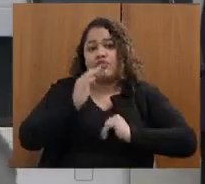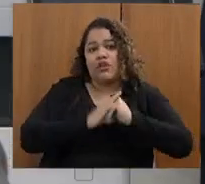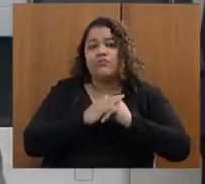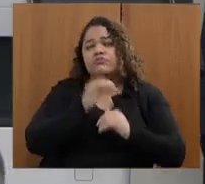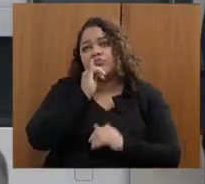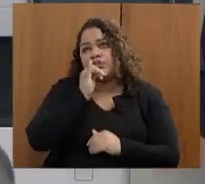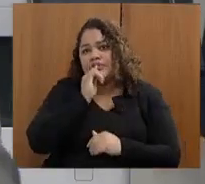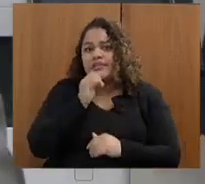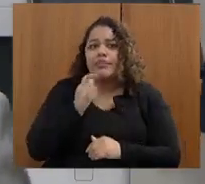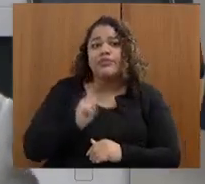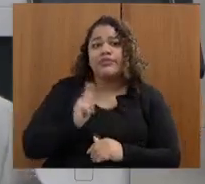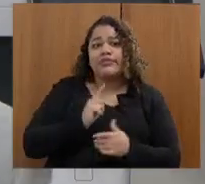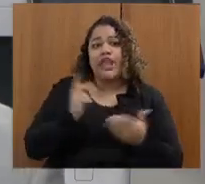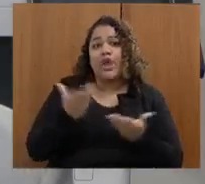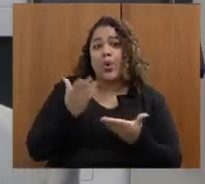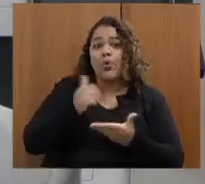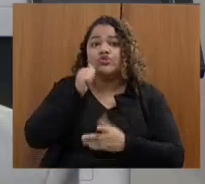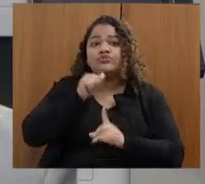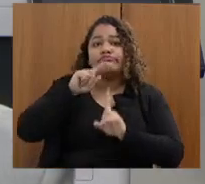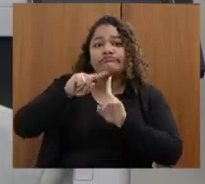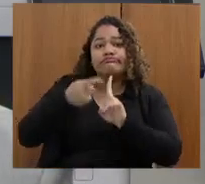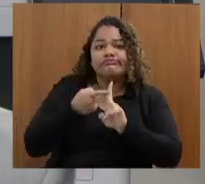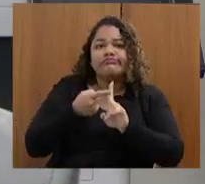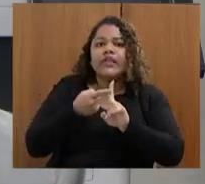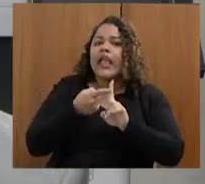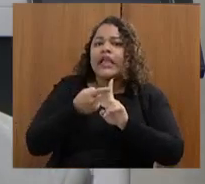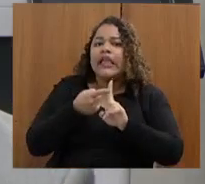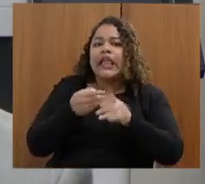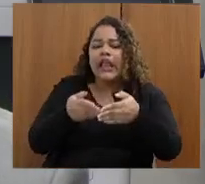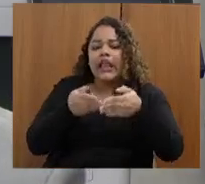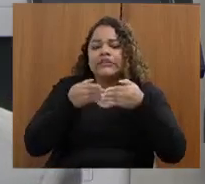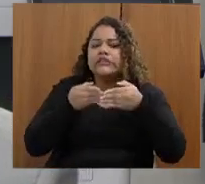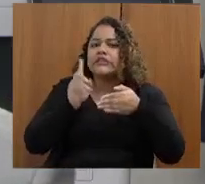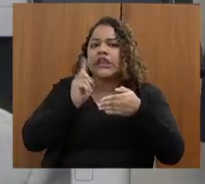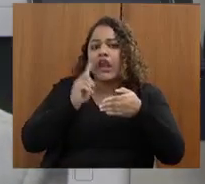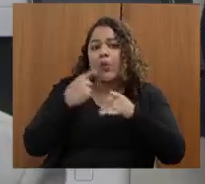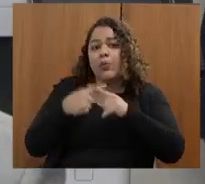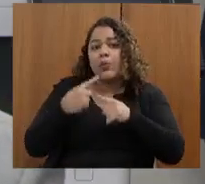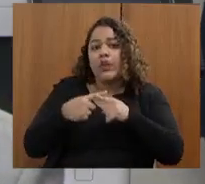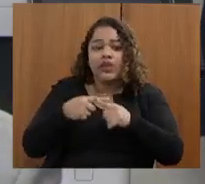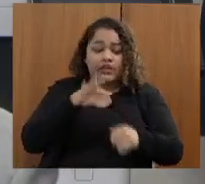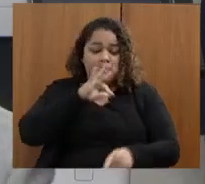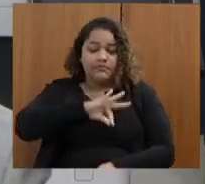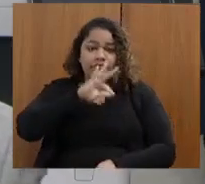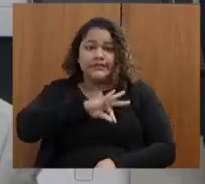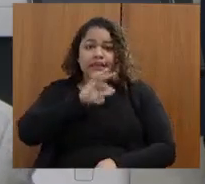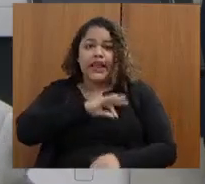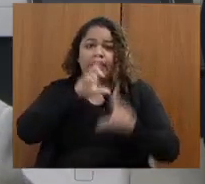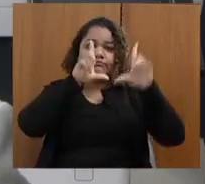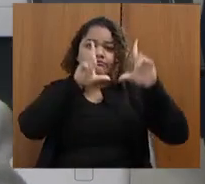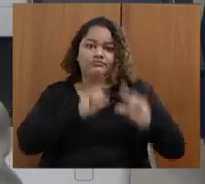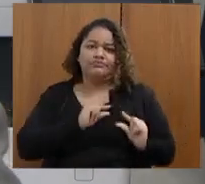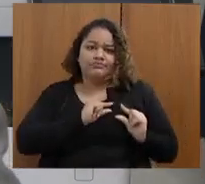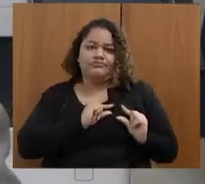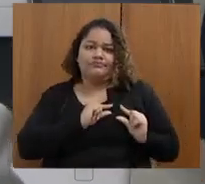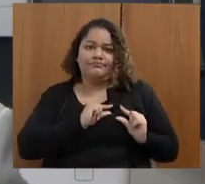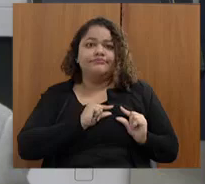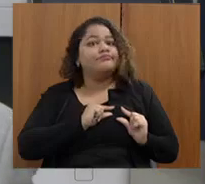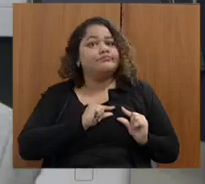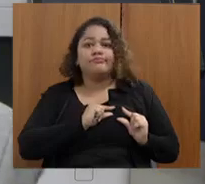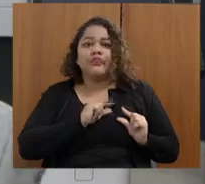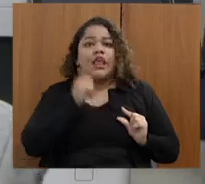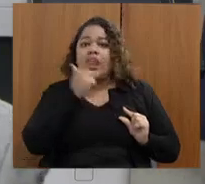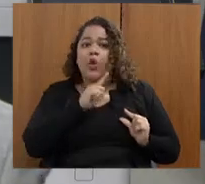não saem de licença maternidade porque se sair o seu salário vai cair consideravelmente não consegue ter a sua remuneração